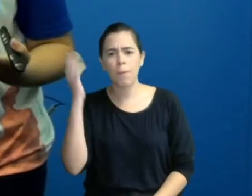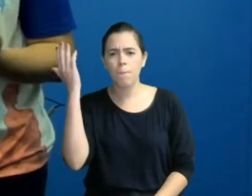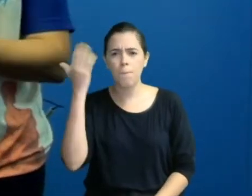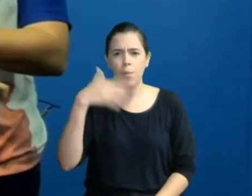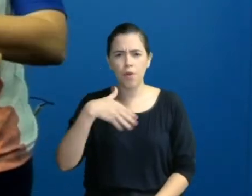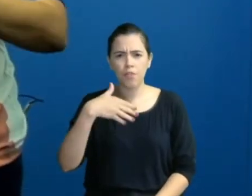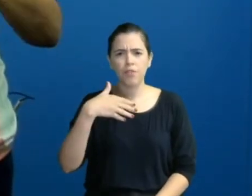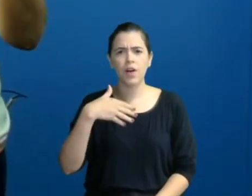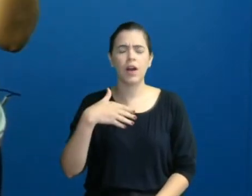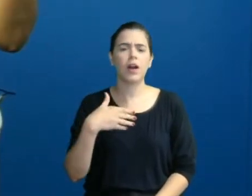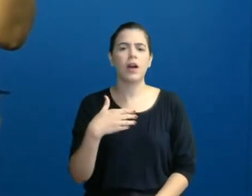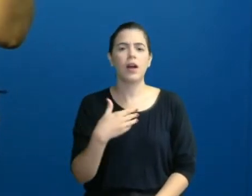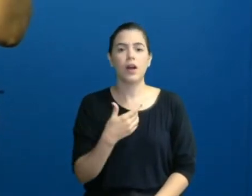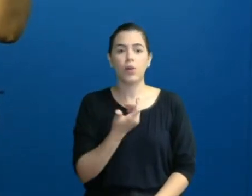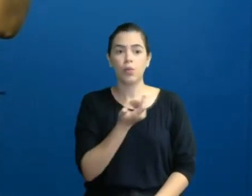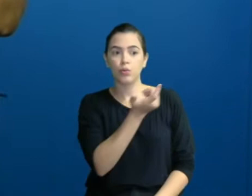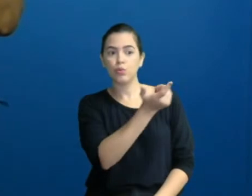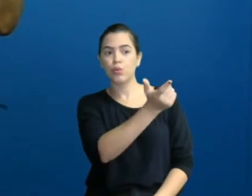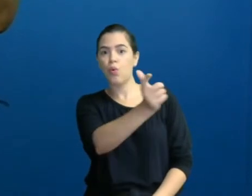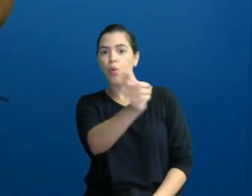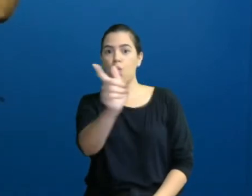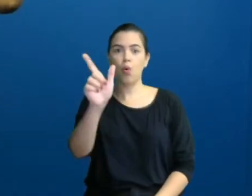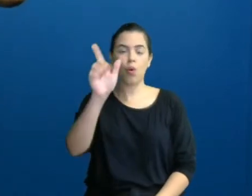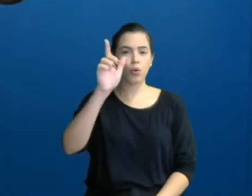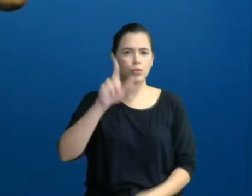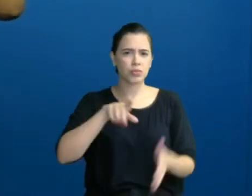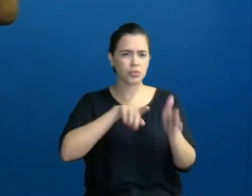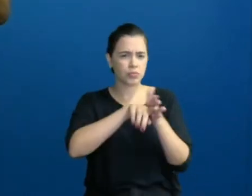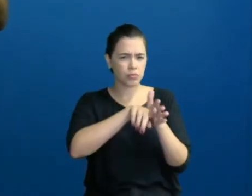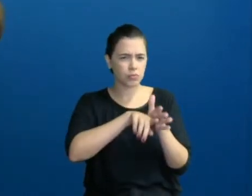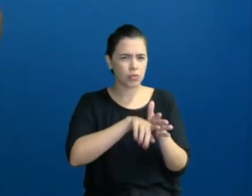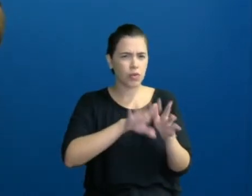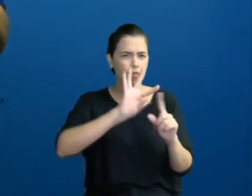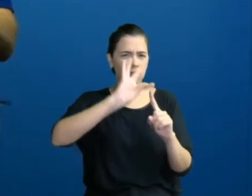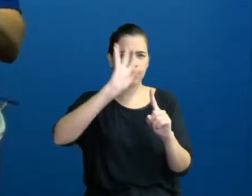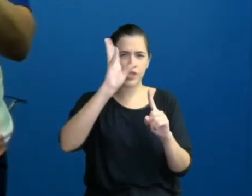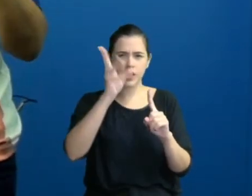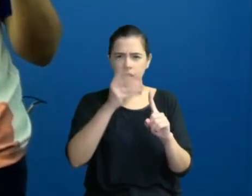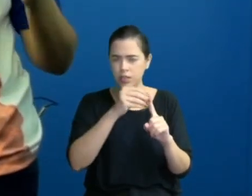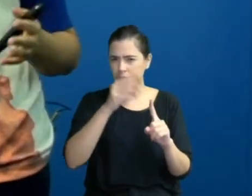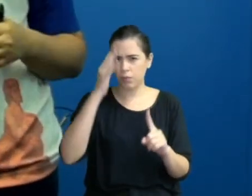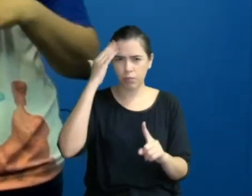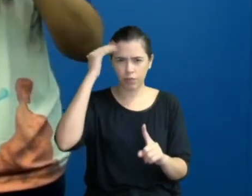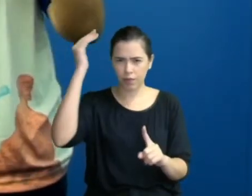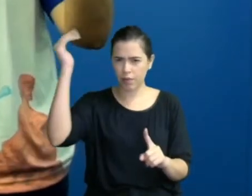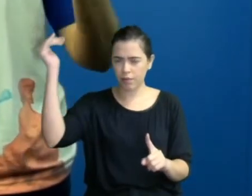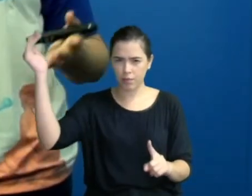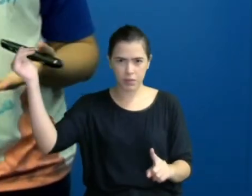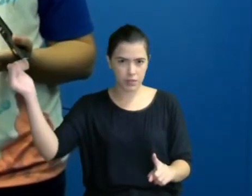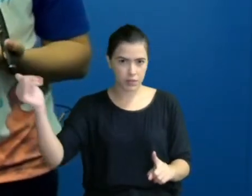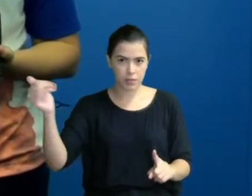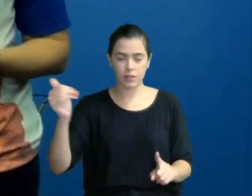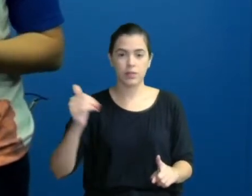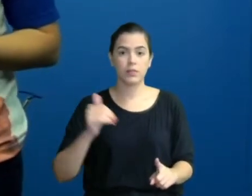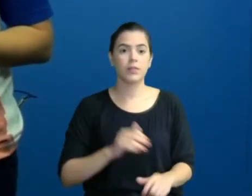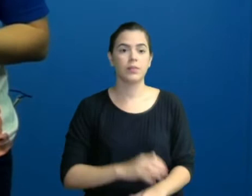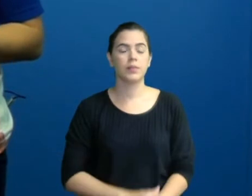comprovar contra todos os físicos da época, né? Porque tinha um físico, inclusive, muito famoso, um dos maiores